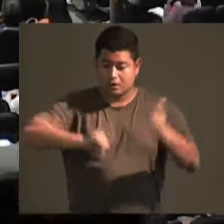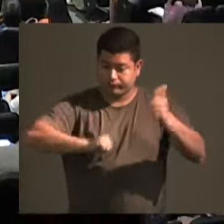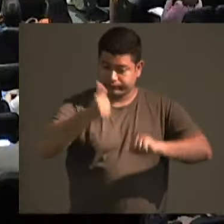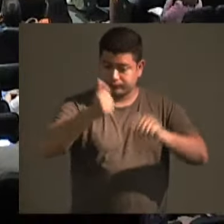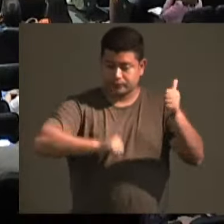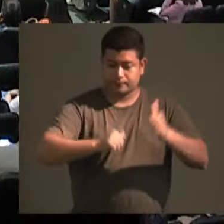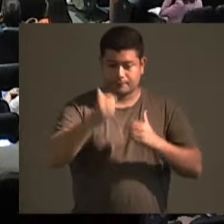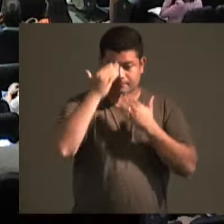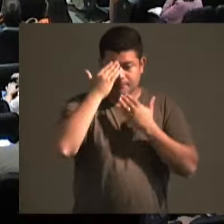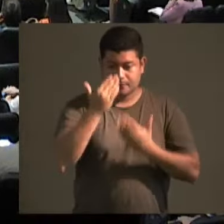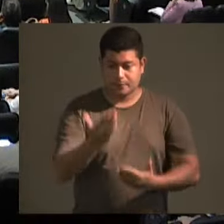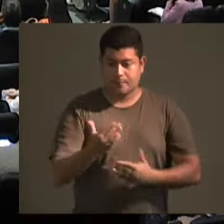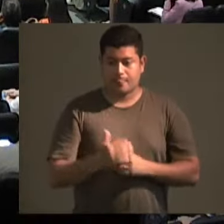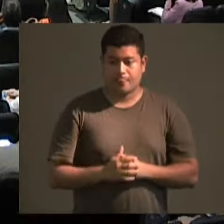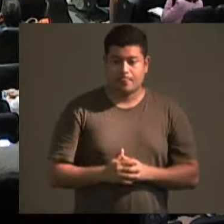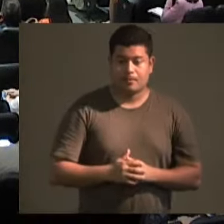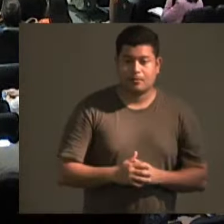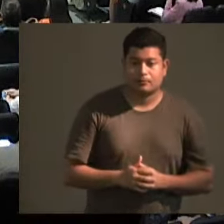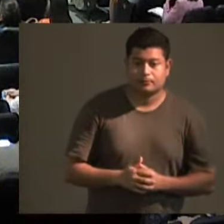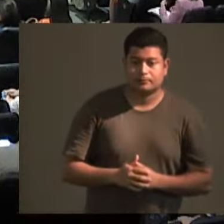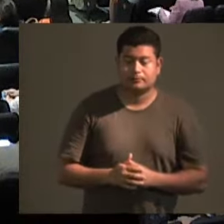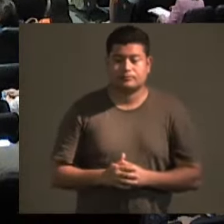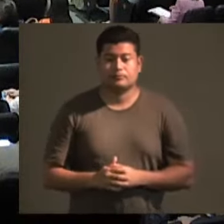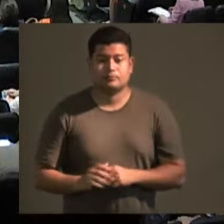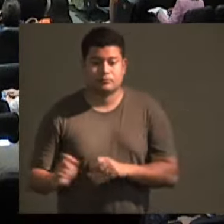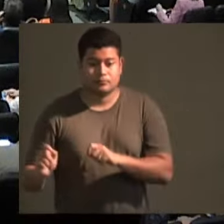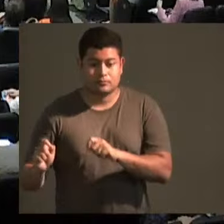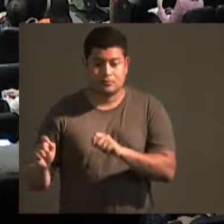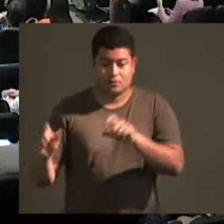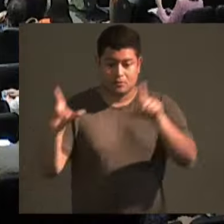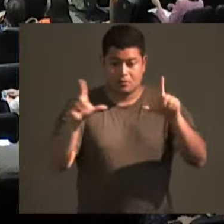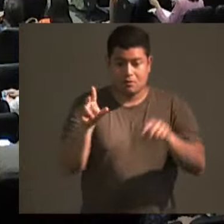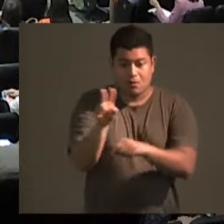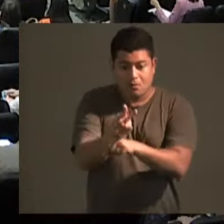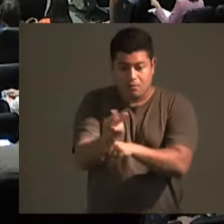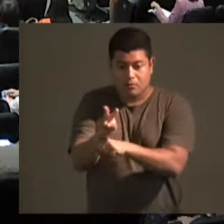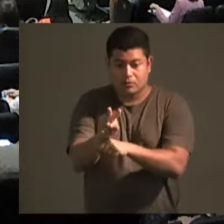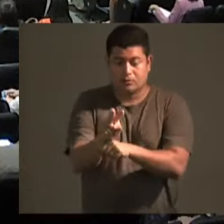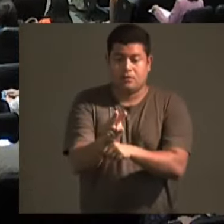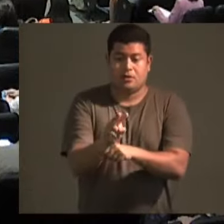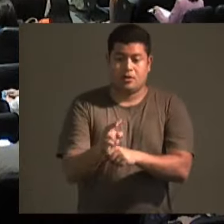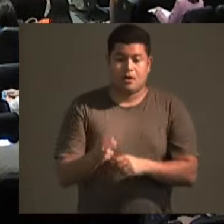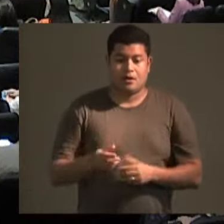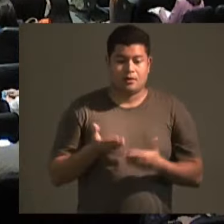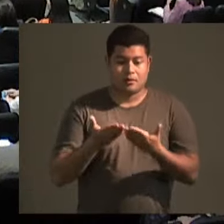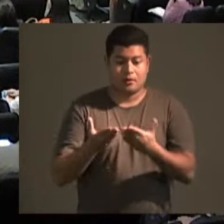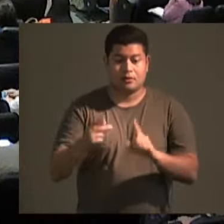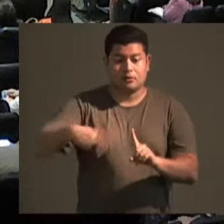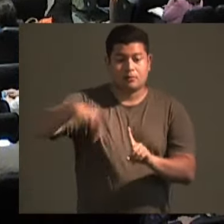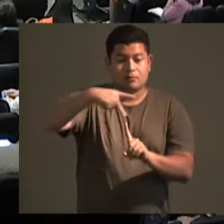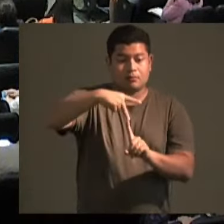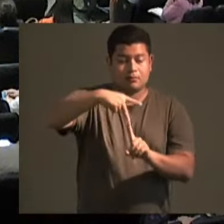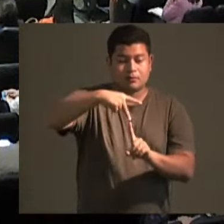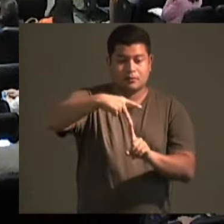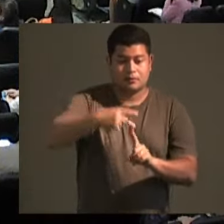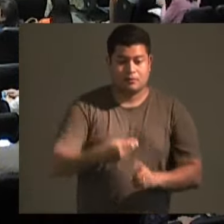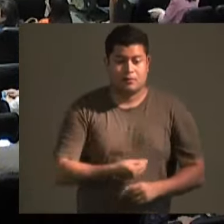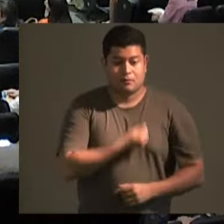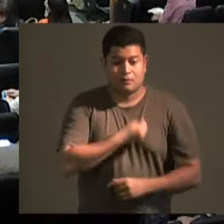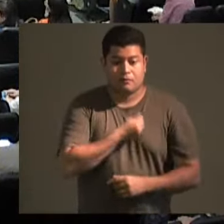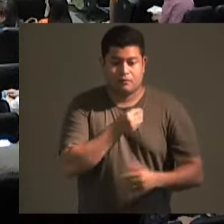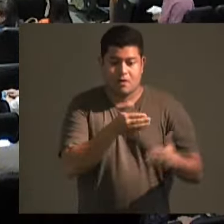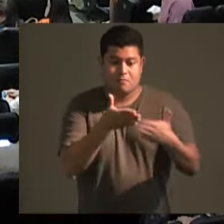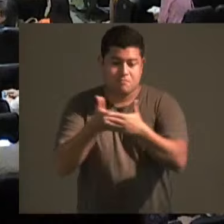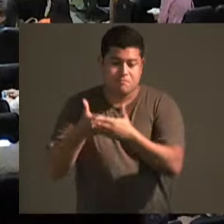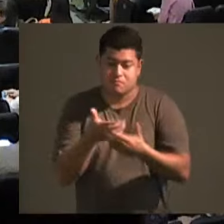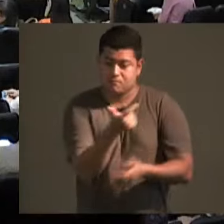Obrigado pela pergunta. Um painel de monitoramento do VC Limite, o portal de monitoramento, né, que nós já estamos trabalhando para